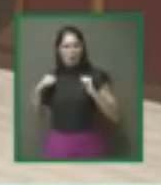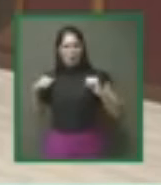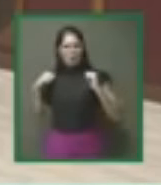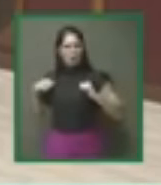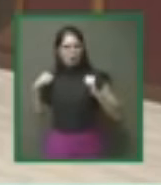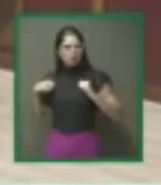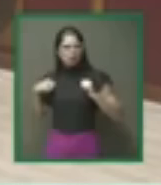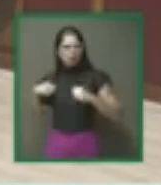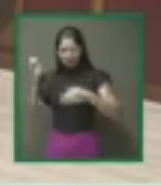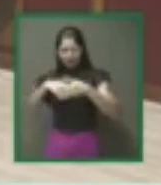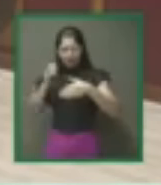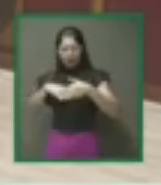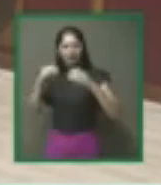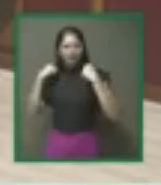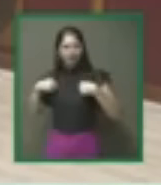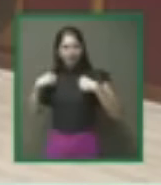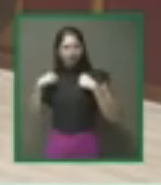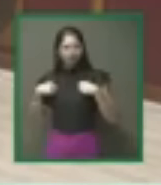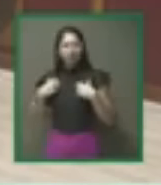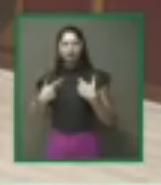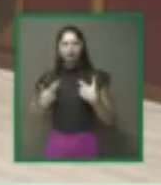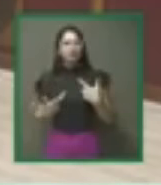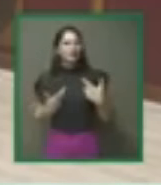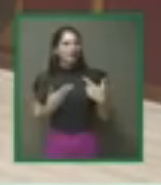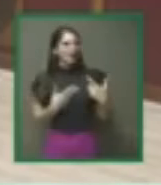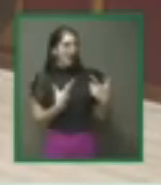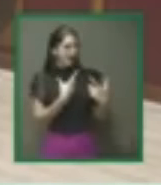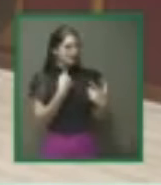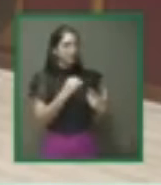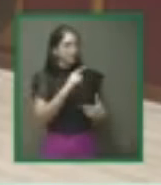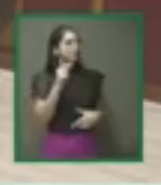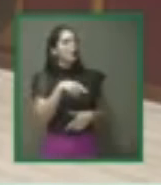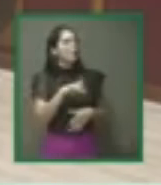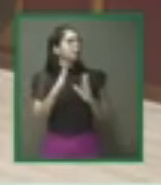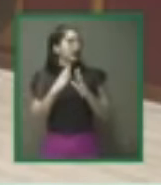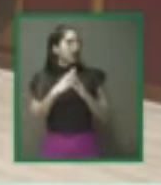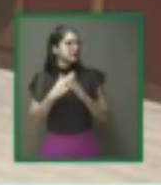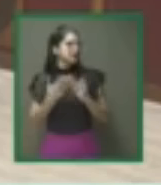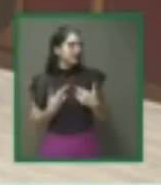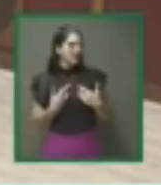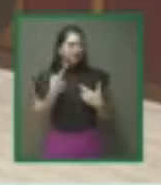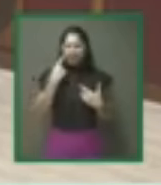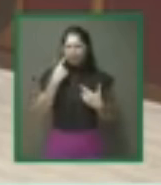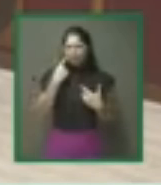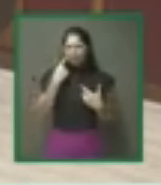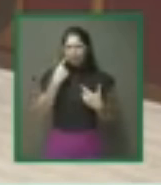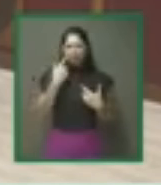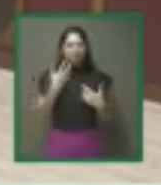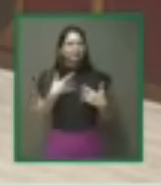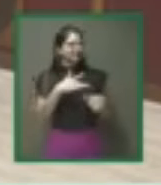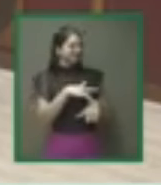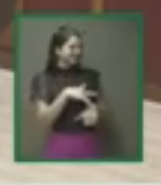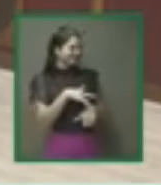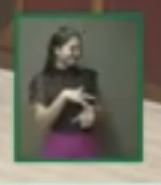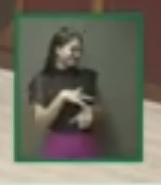trouxinha de roupa e ele dizia que ia lá para casa e eu tive que sair do restaurante, né? Isso que aconteceu foi de uma maneira discreta, as